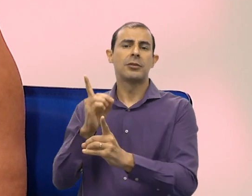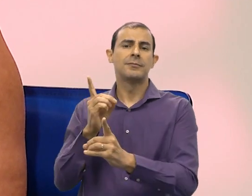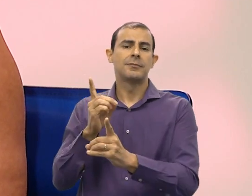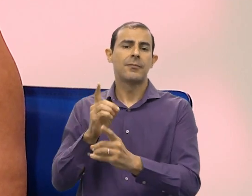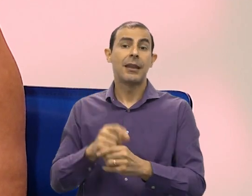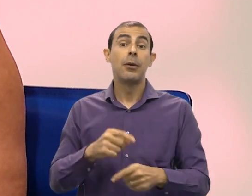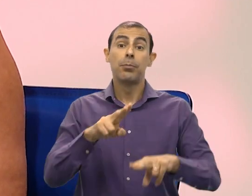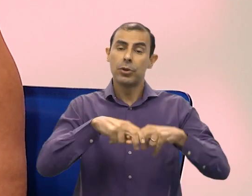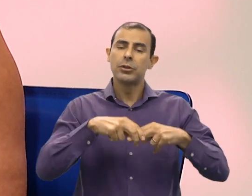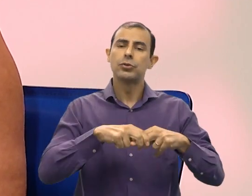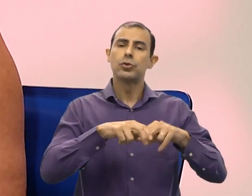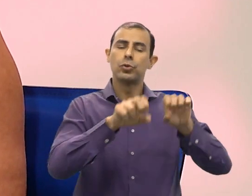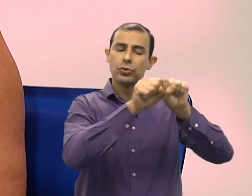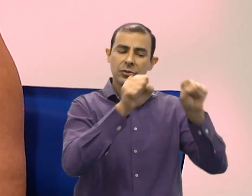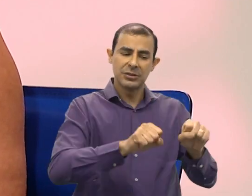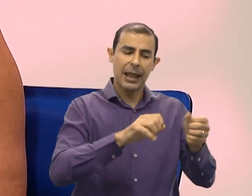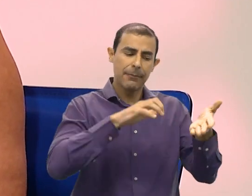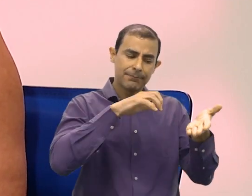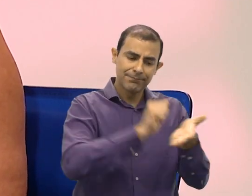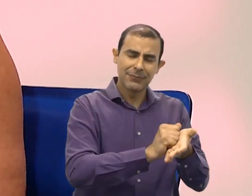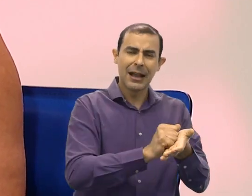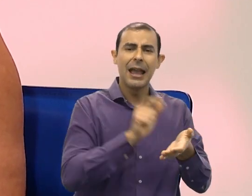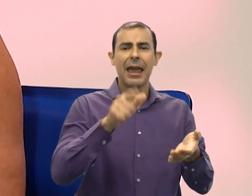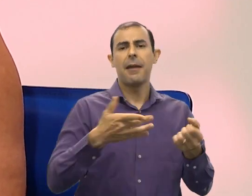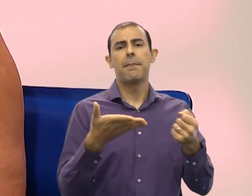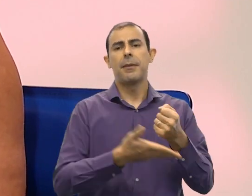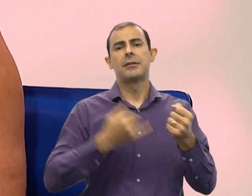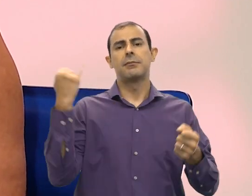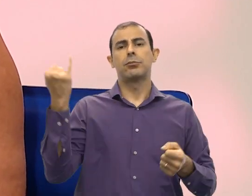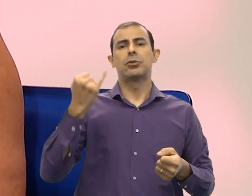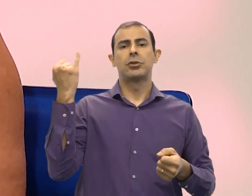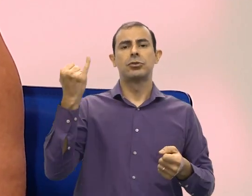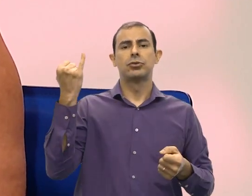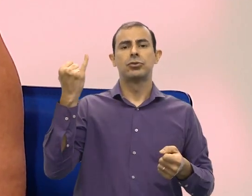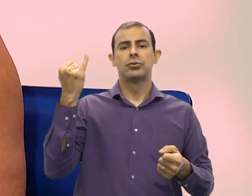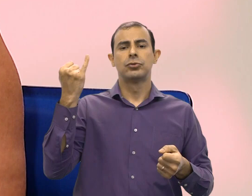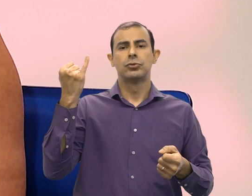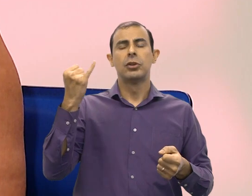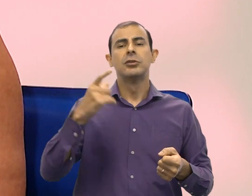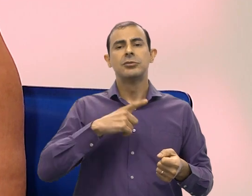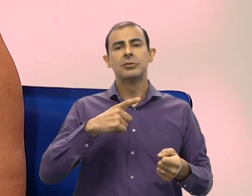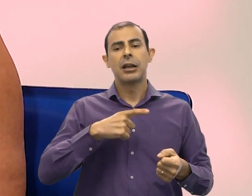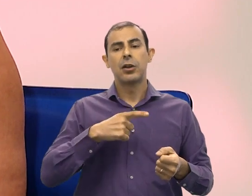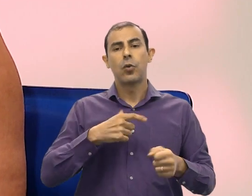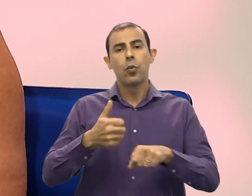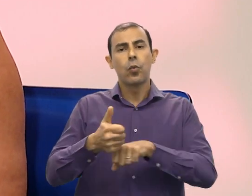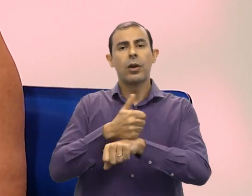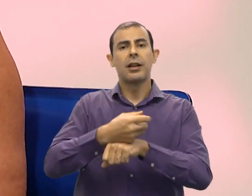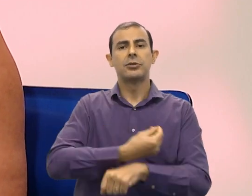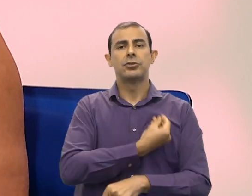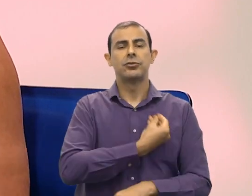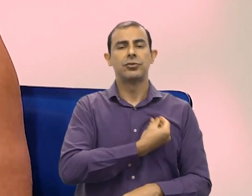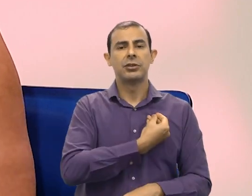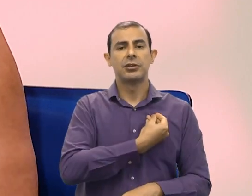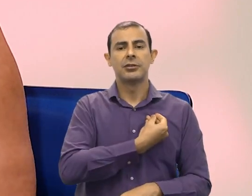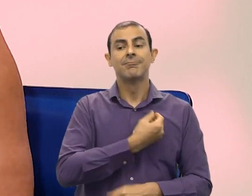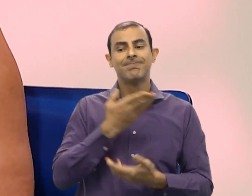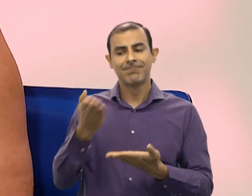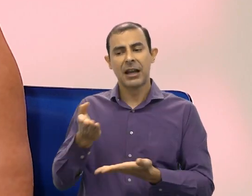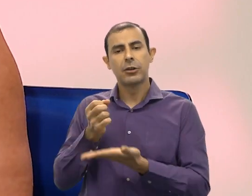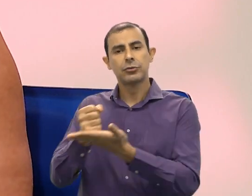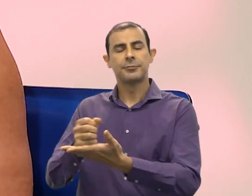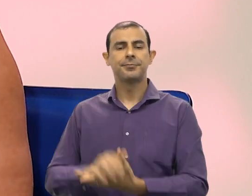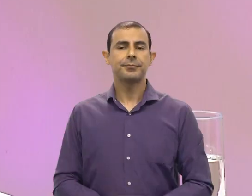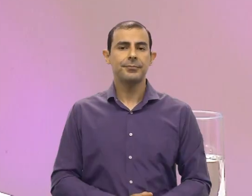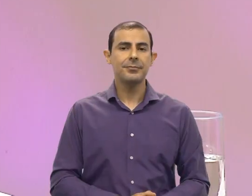imediata. Então, a atualização é fundamental para a qualidade de vida desse paciente que você se